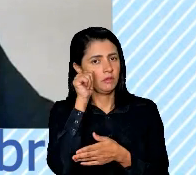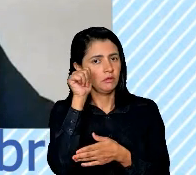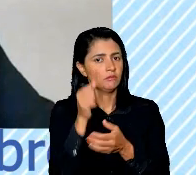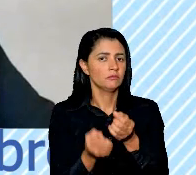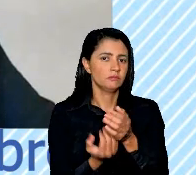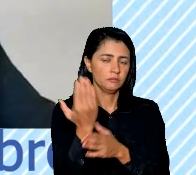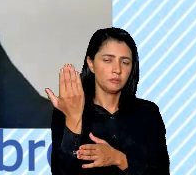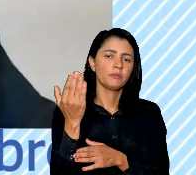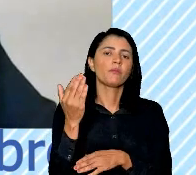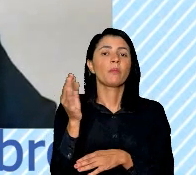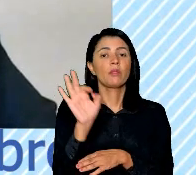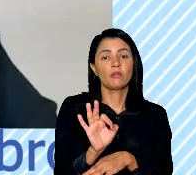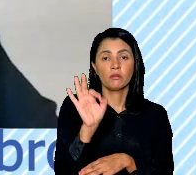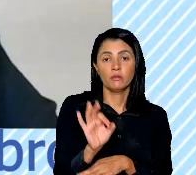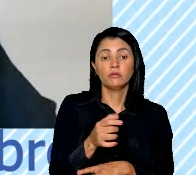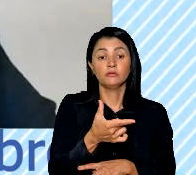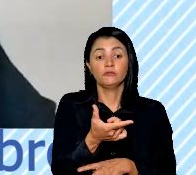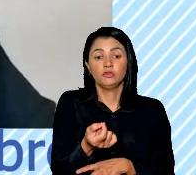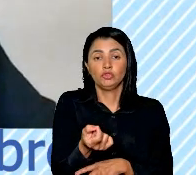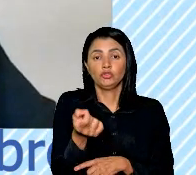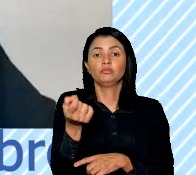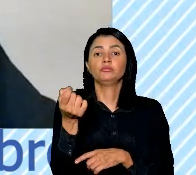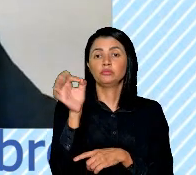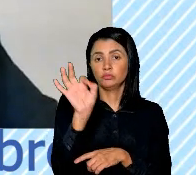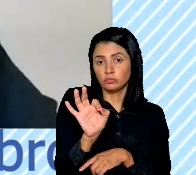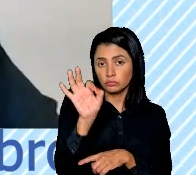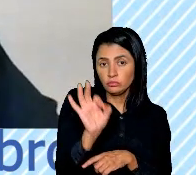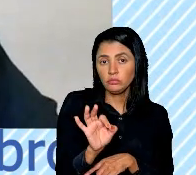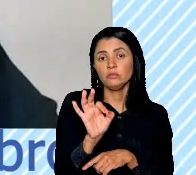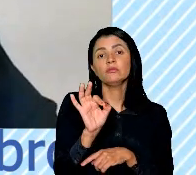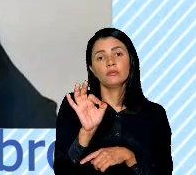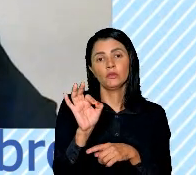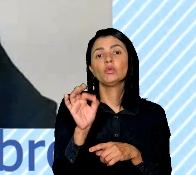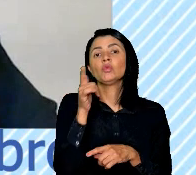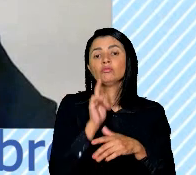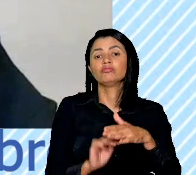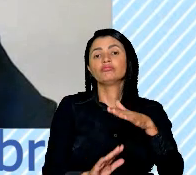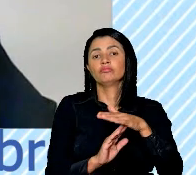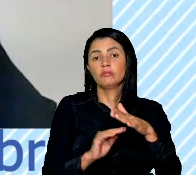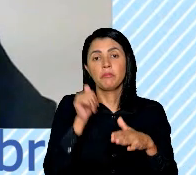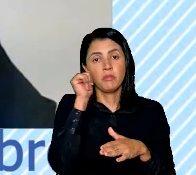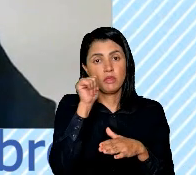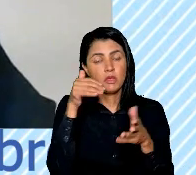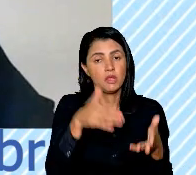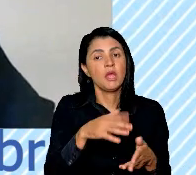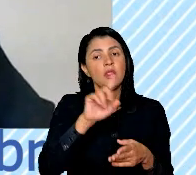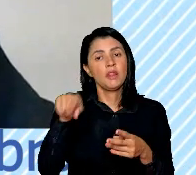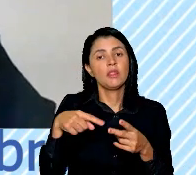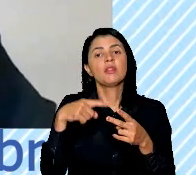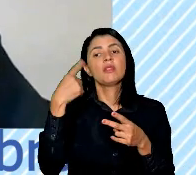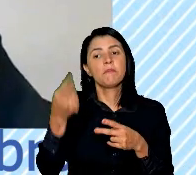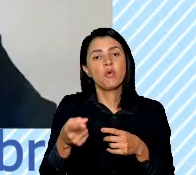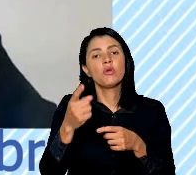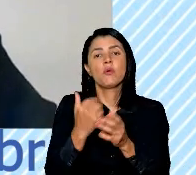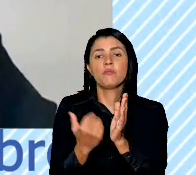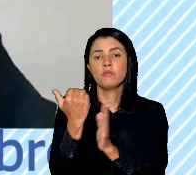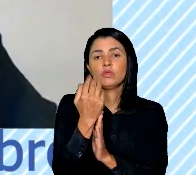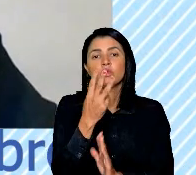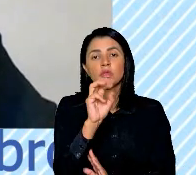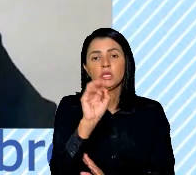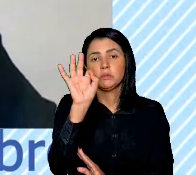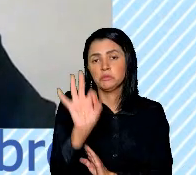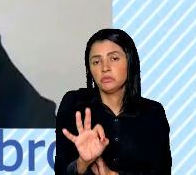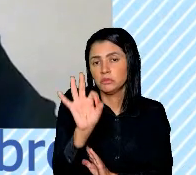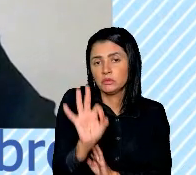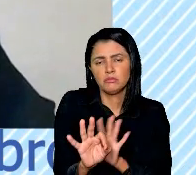percentual de 20% como mínimo de candidaturas femininas, depois 30%, mas sem impacto significativo. Foi apenas